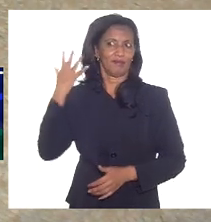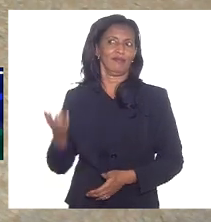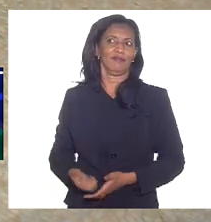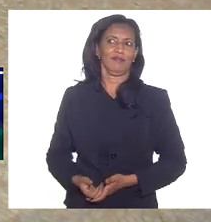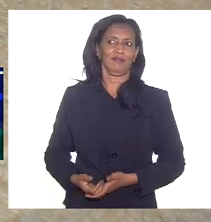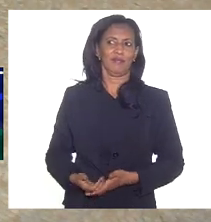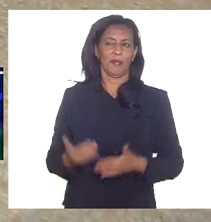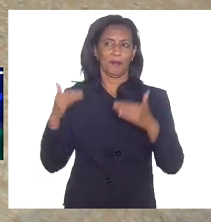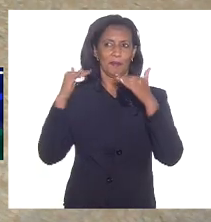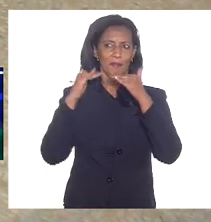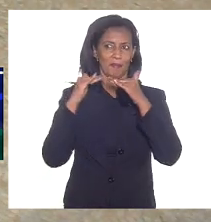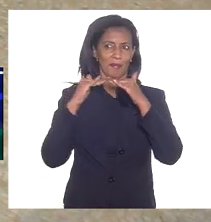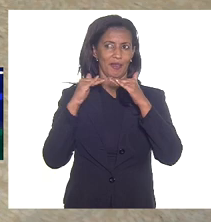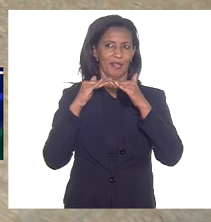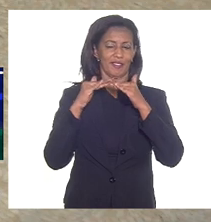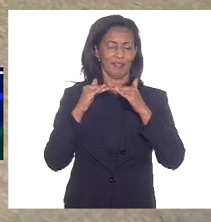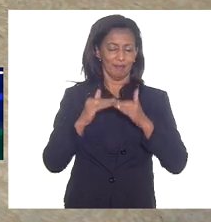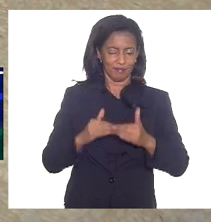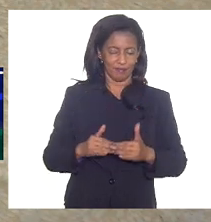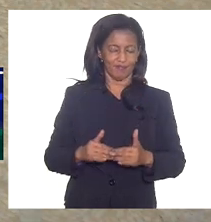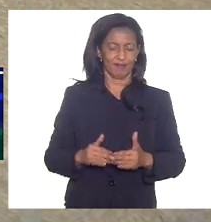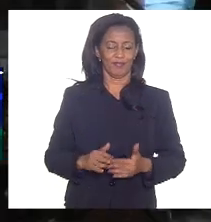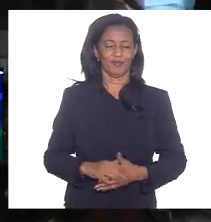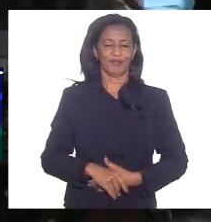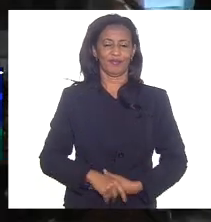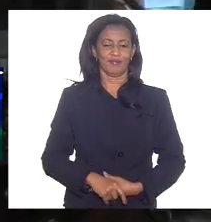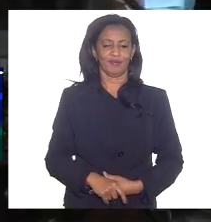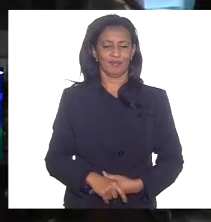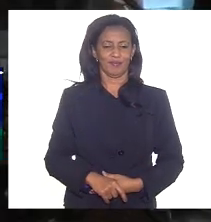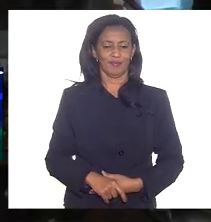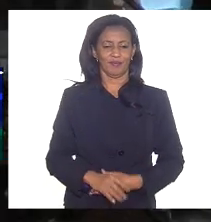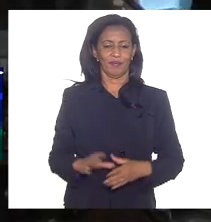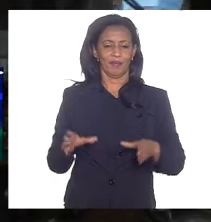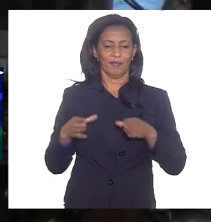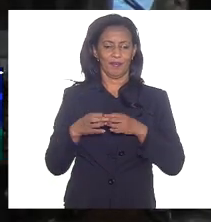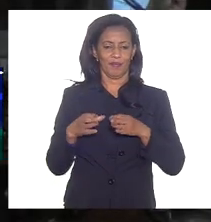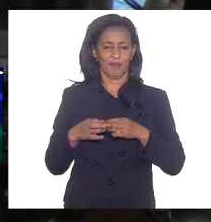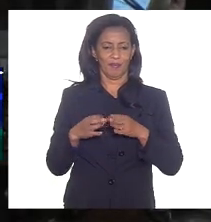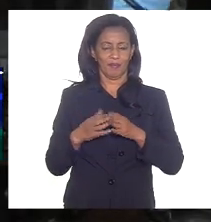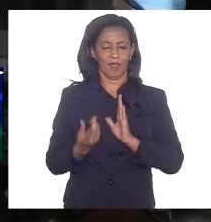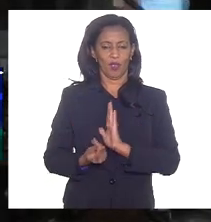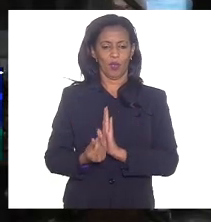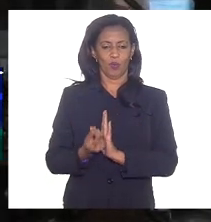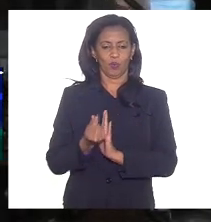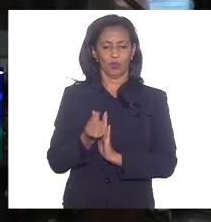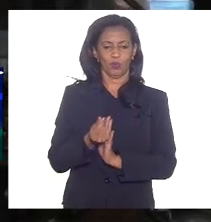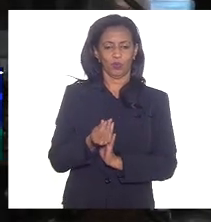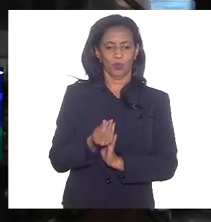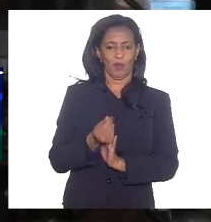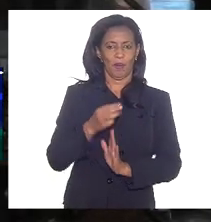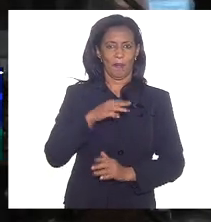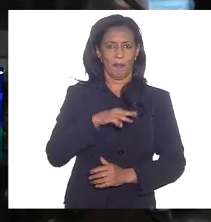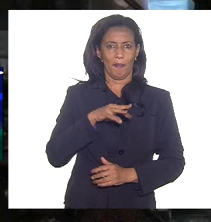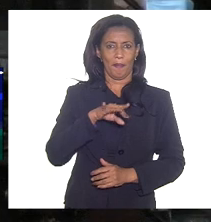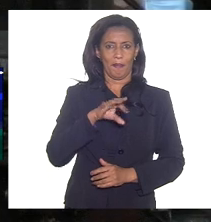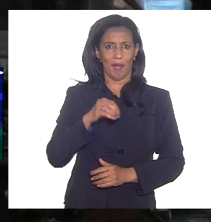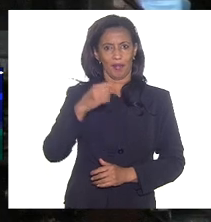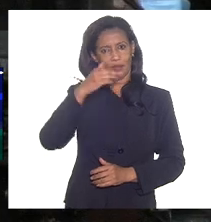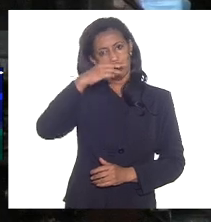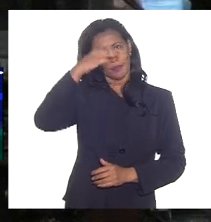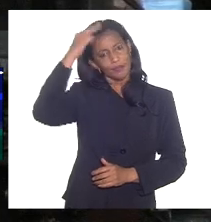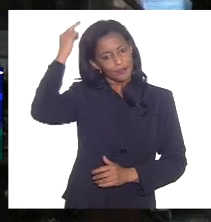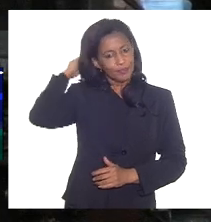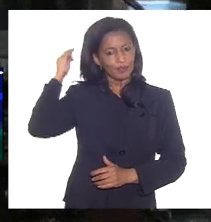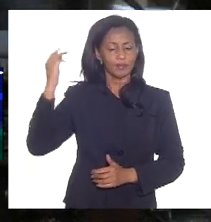mérito. É favorável. Pela Comissão de Orçamento, deputado Márcio Pacheco.